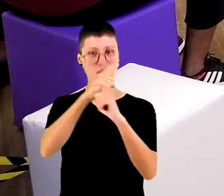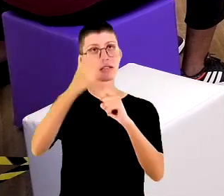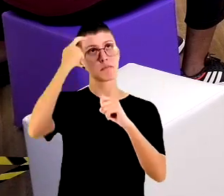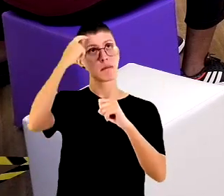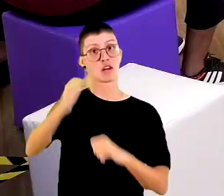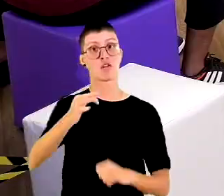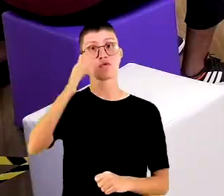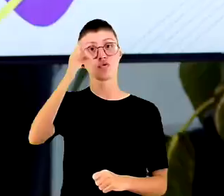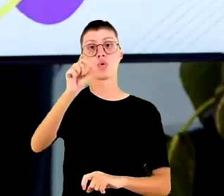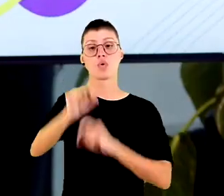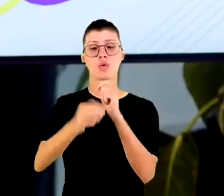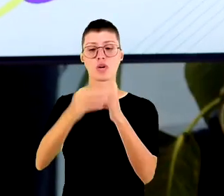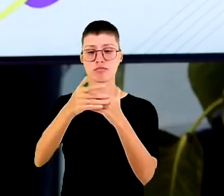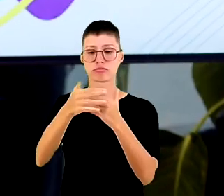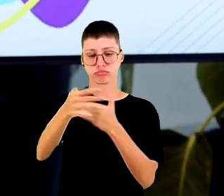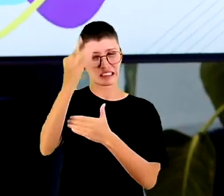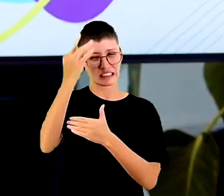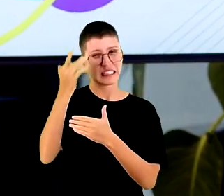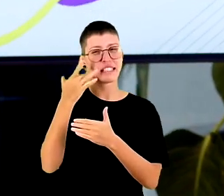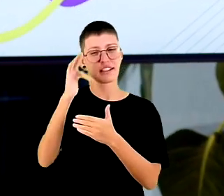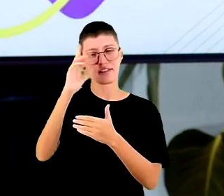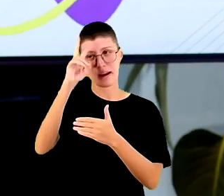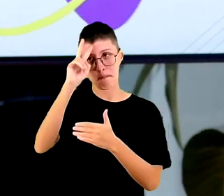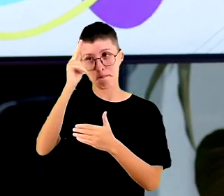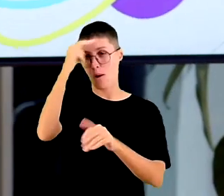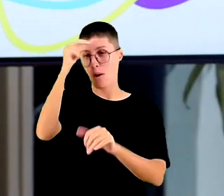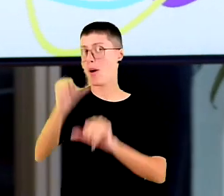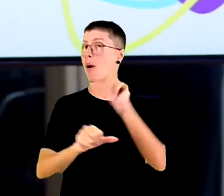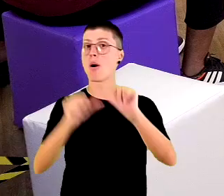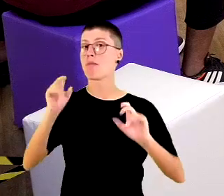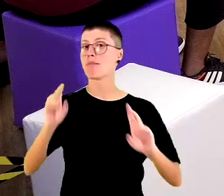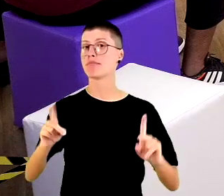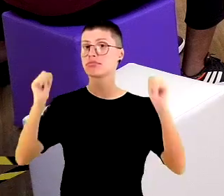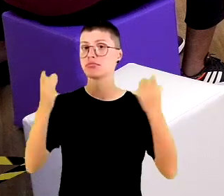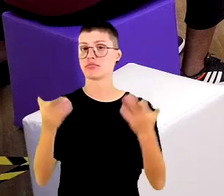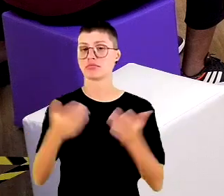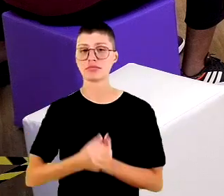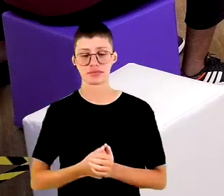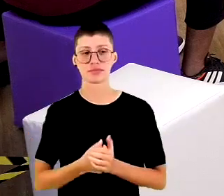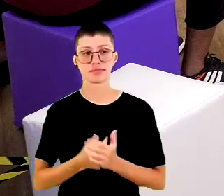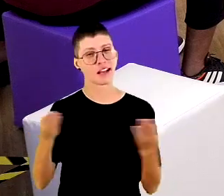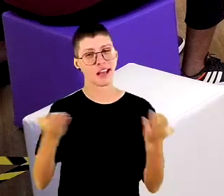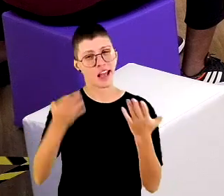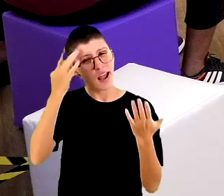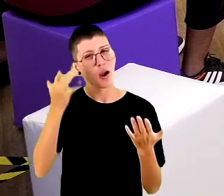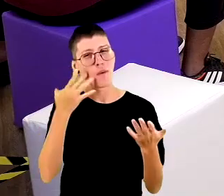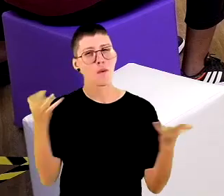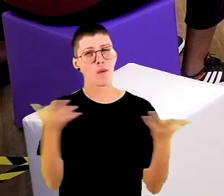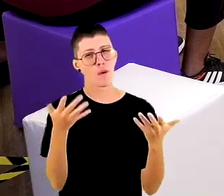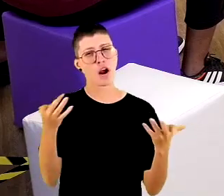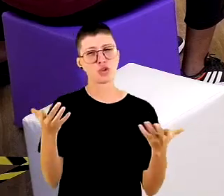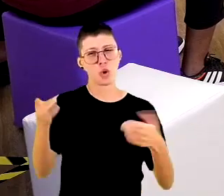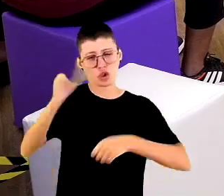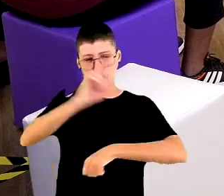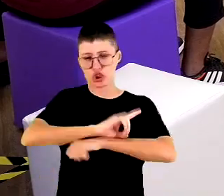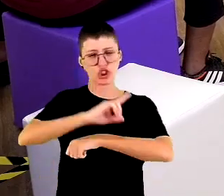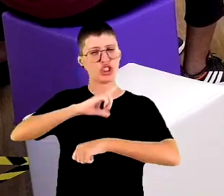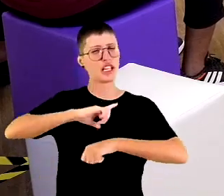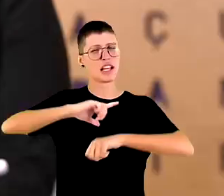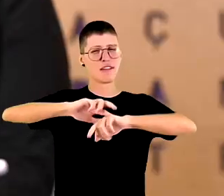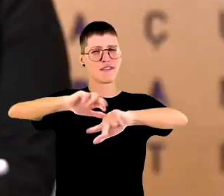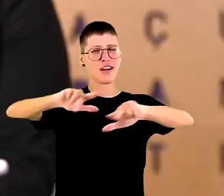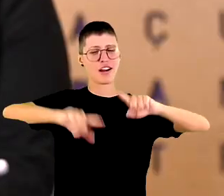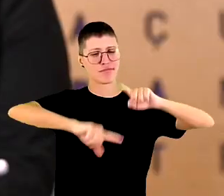é o ponto-chave de virada para chegar nele? Eu acho que hoje em dia a gente tem todas as peças que a gente precisa, é muito esforço